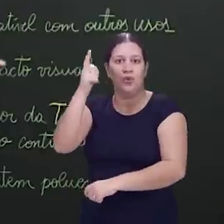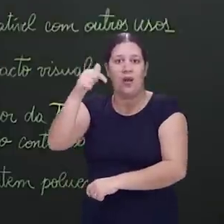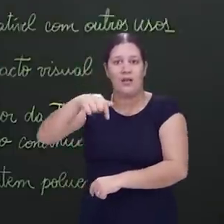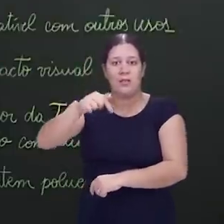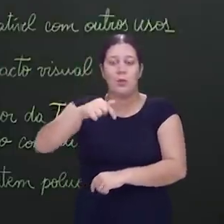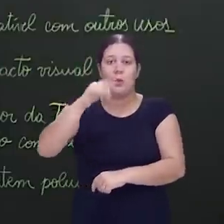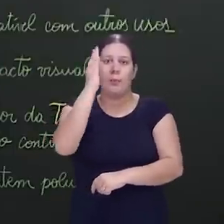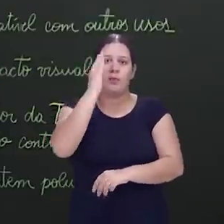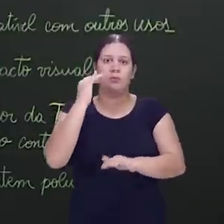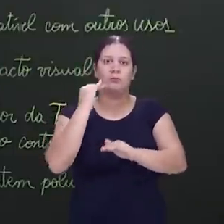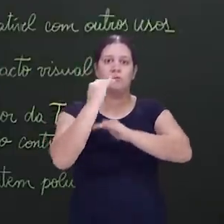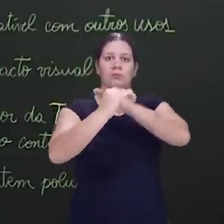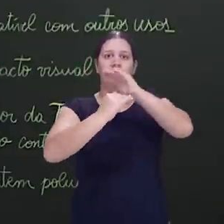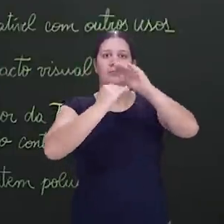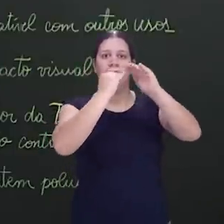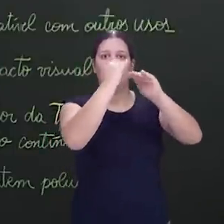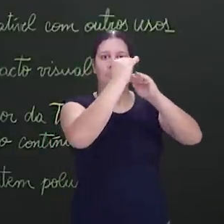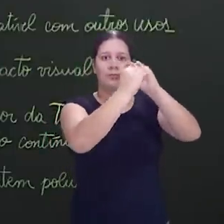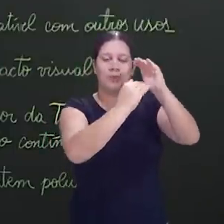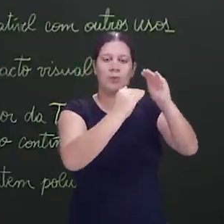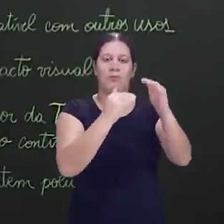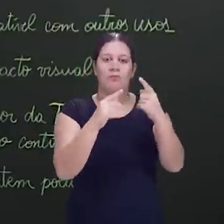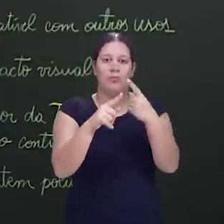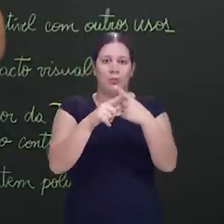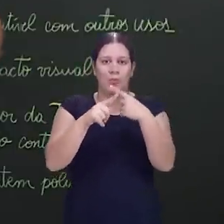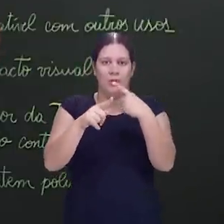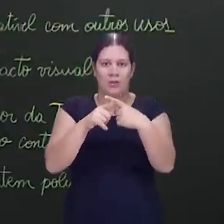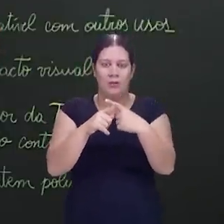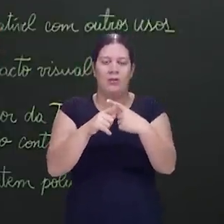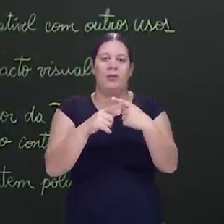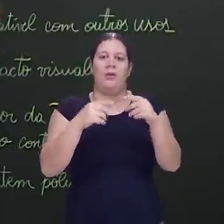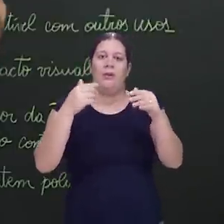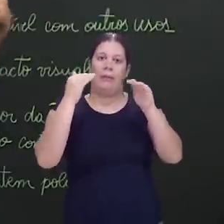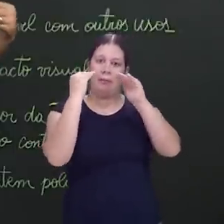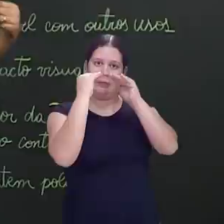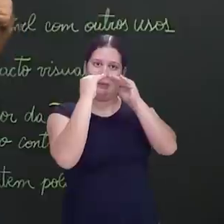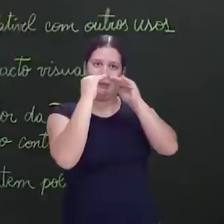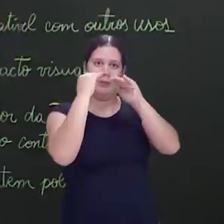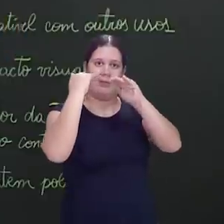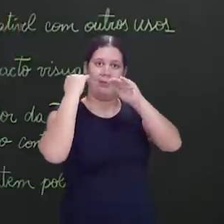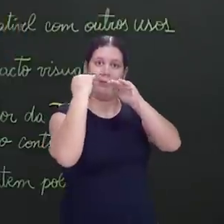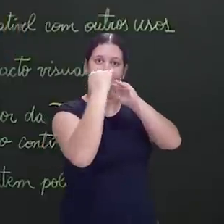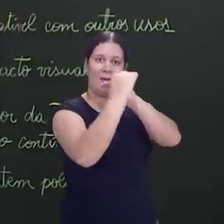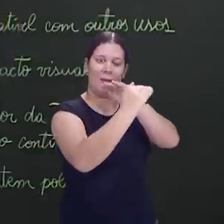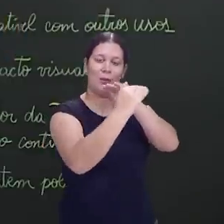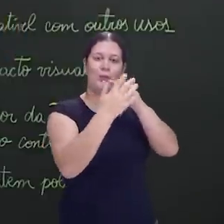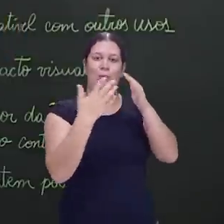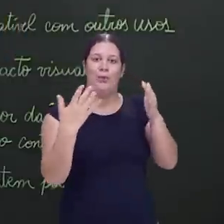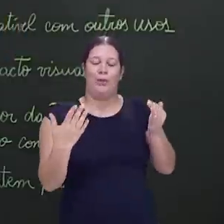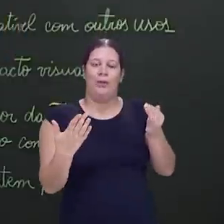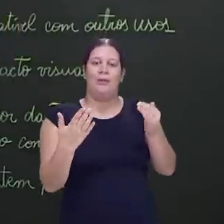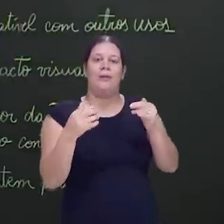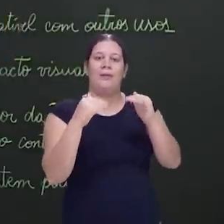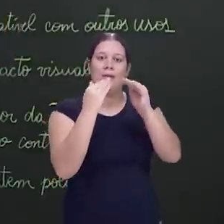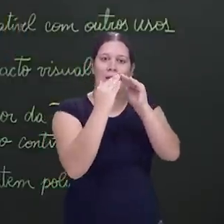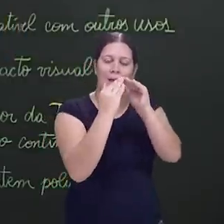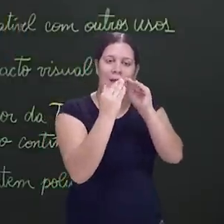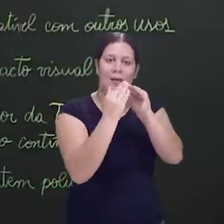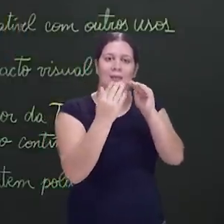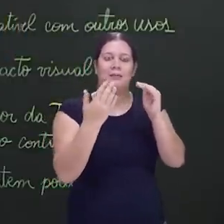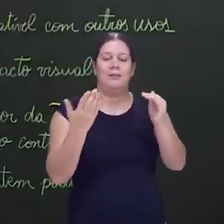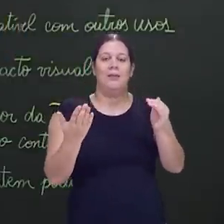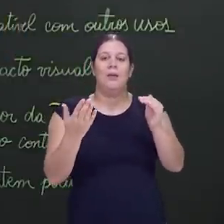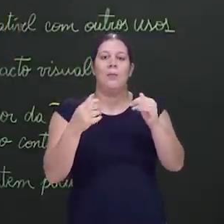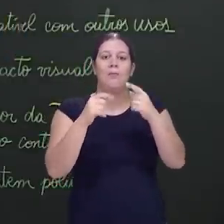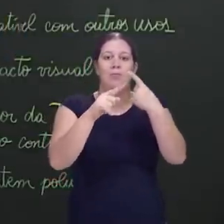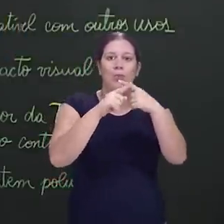o seu uso, com o uso de placas solares, tetos de prédios, de shoppings, de casas, onde aquelas placas